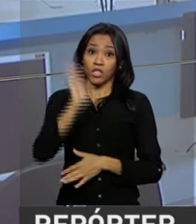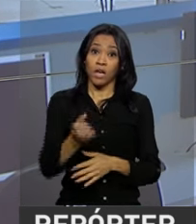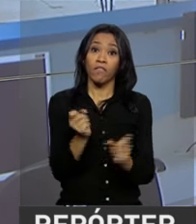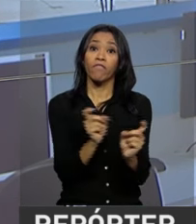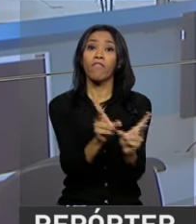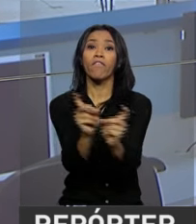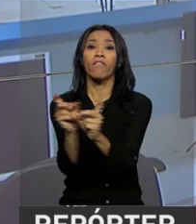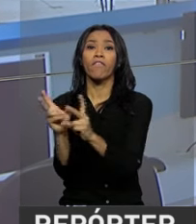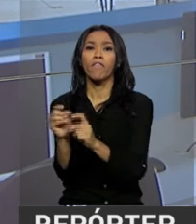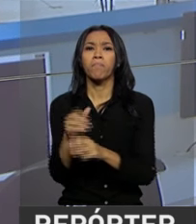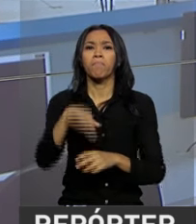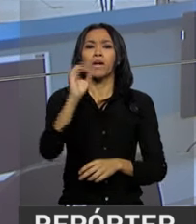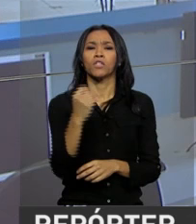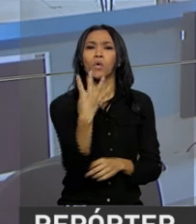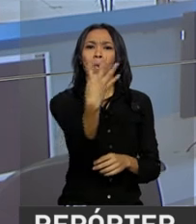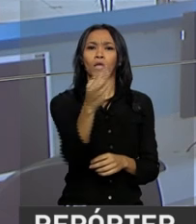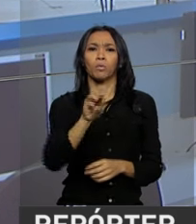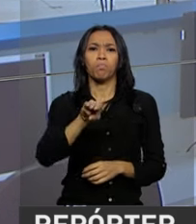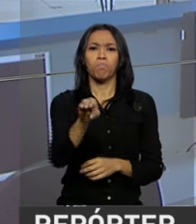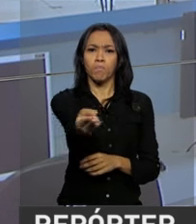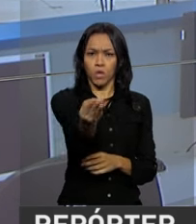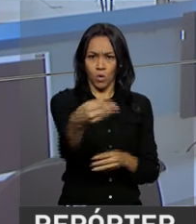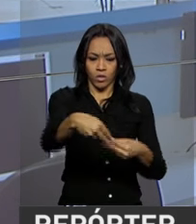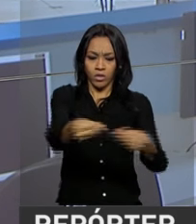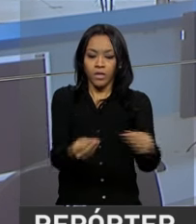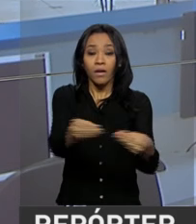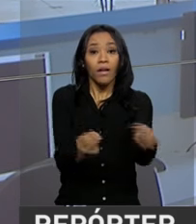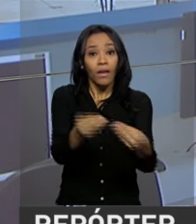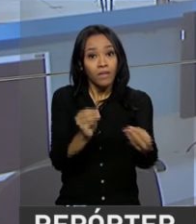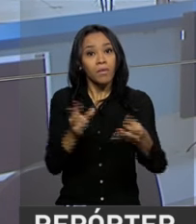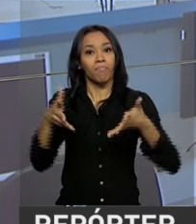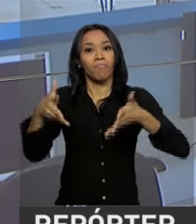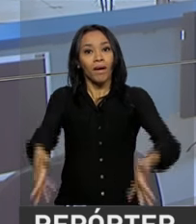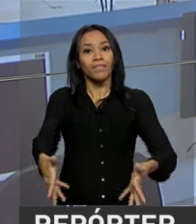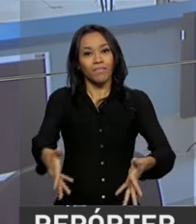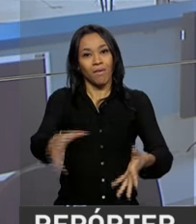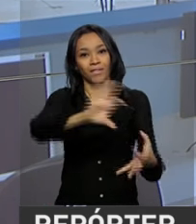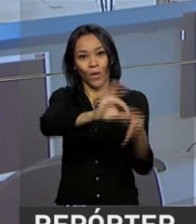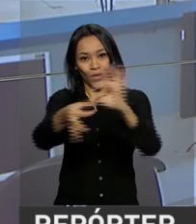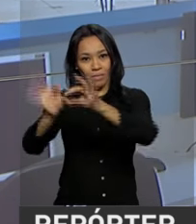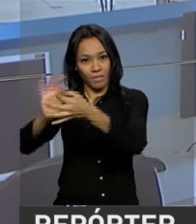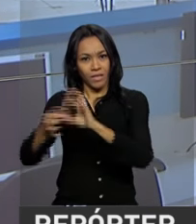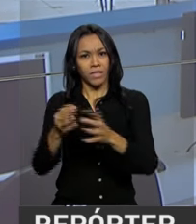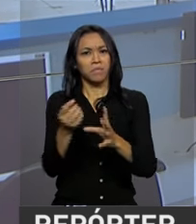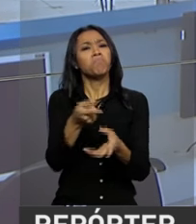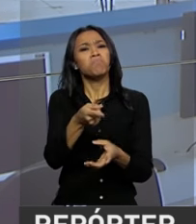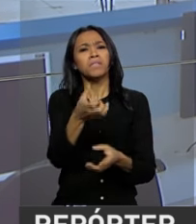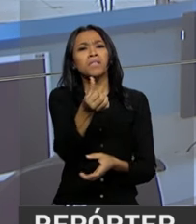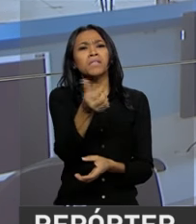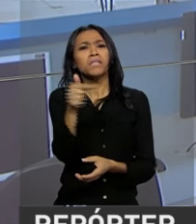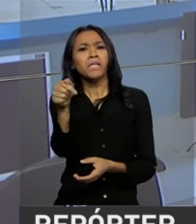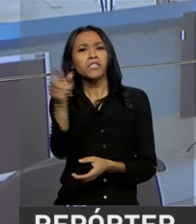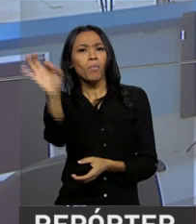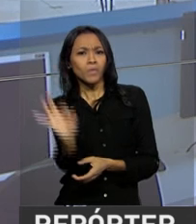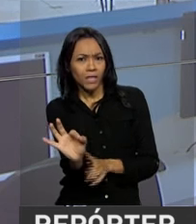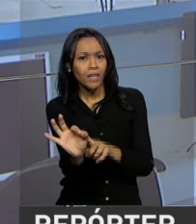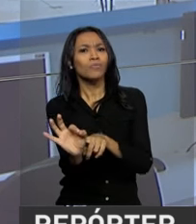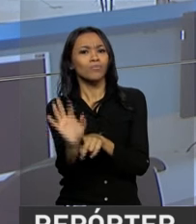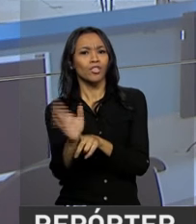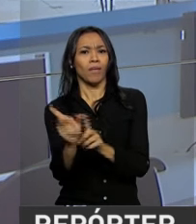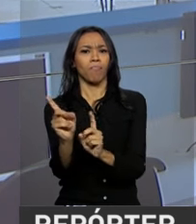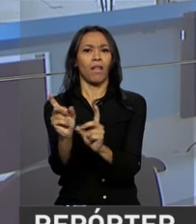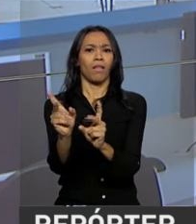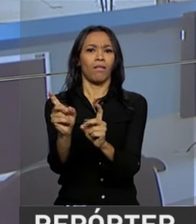mais de 4 milhões de ingressos para as Olimpíadas. Esse número corresponde a 67% dos tickets que estão à